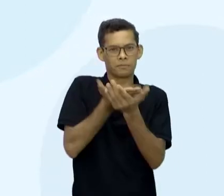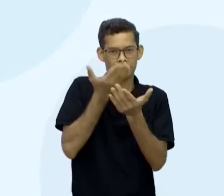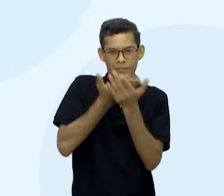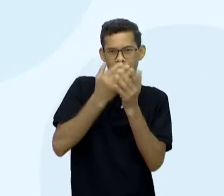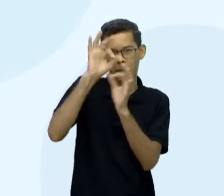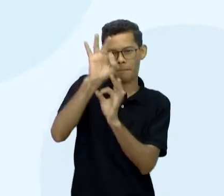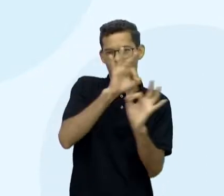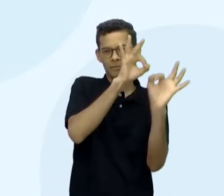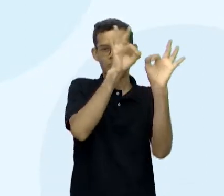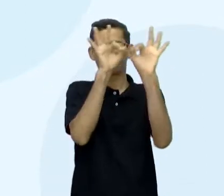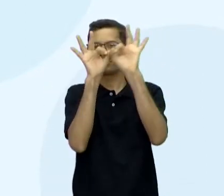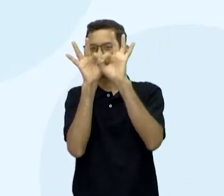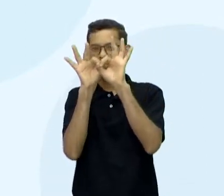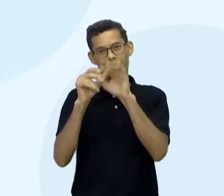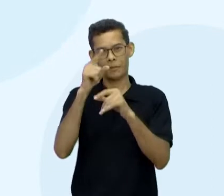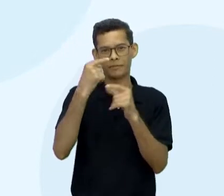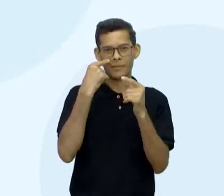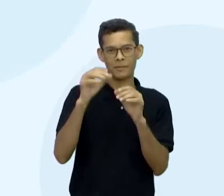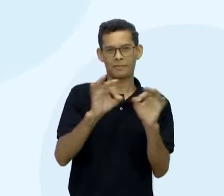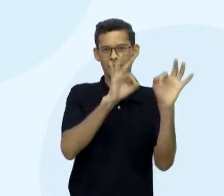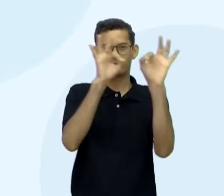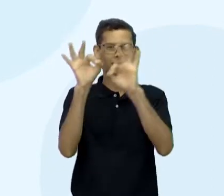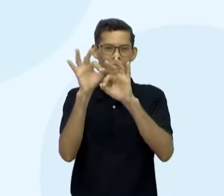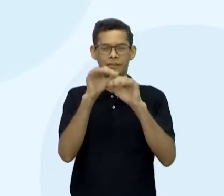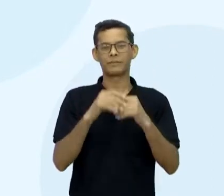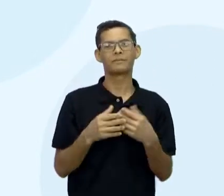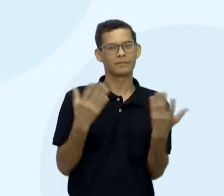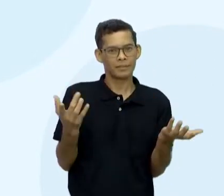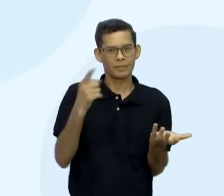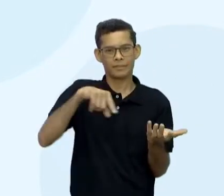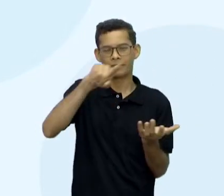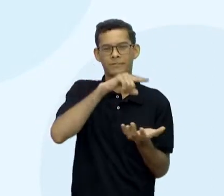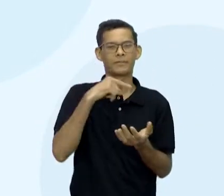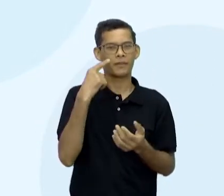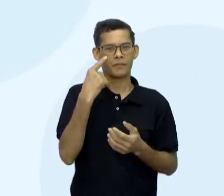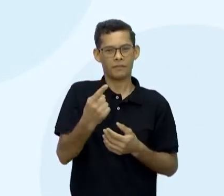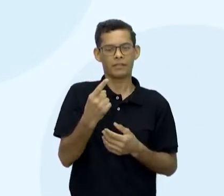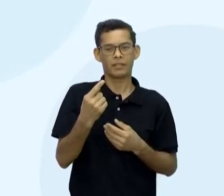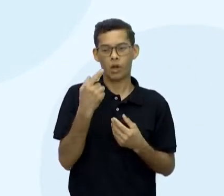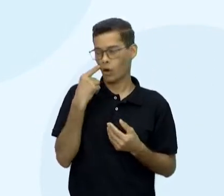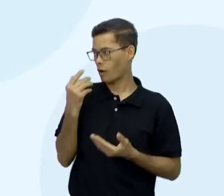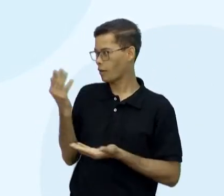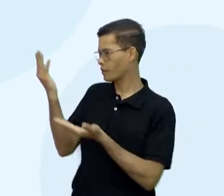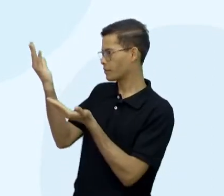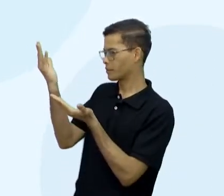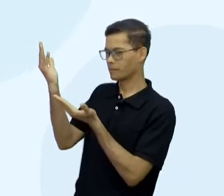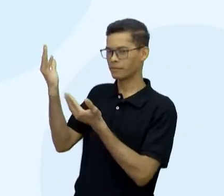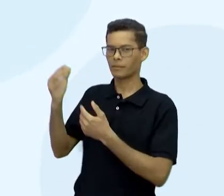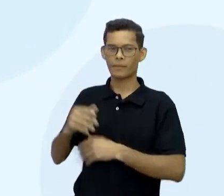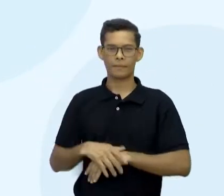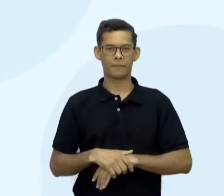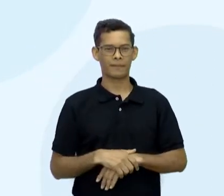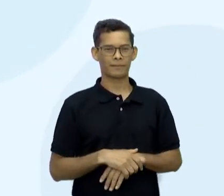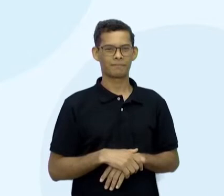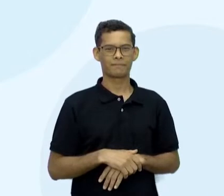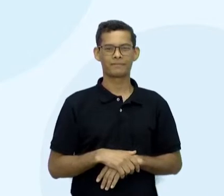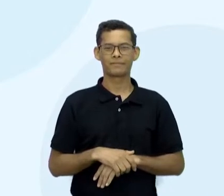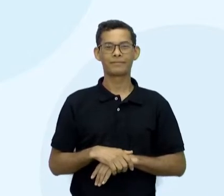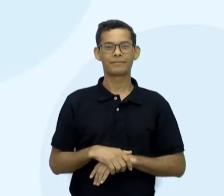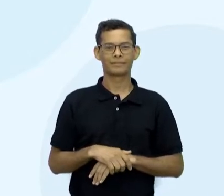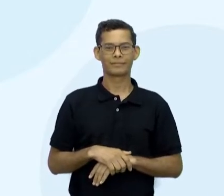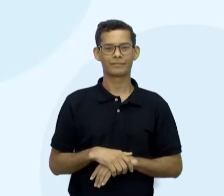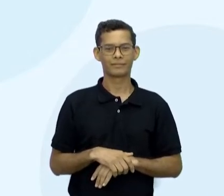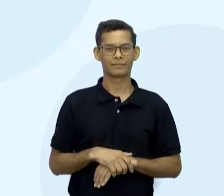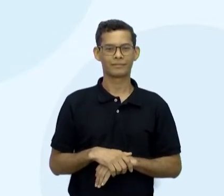aulas anteriores. Aqui o valor do Gzão aqui, ó. O pessoal perguntou, né, o Gibarina? Ah, mas quanto que vale o Gzão? Tá aqui.